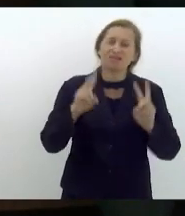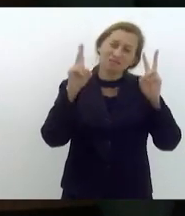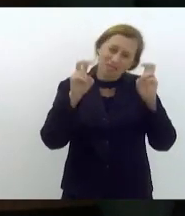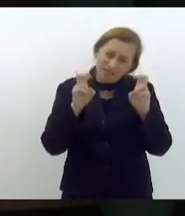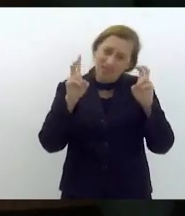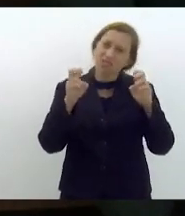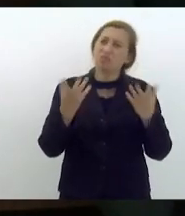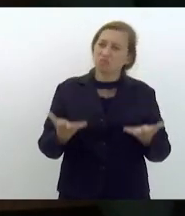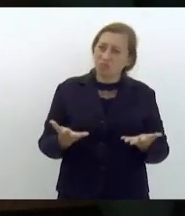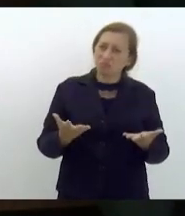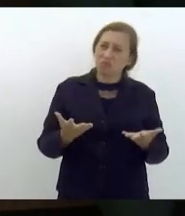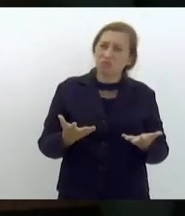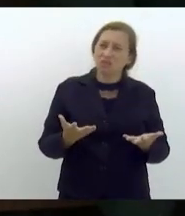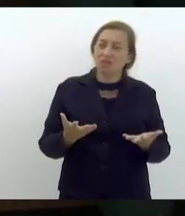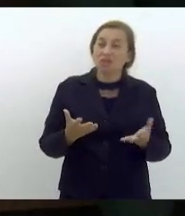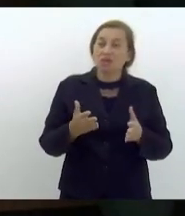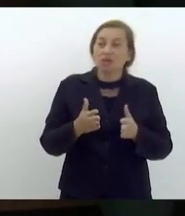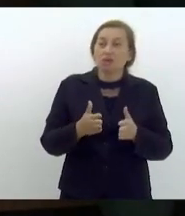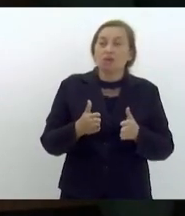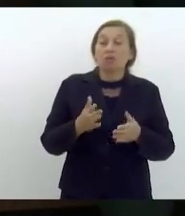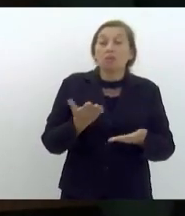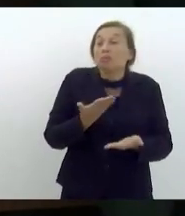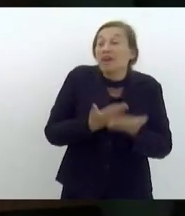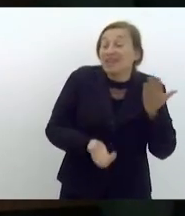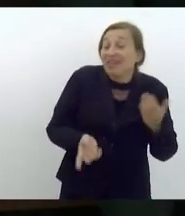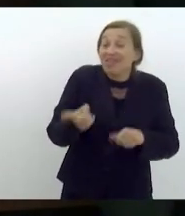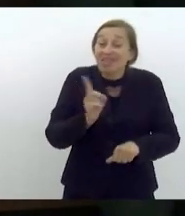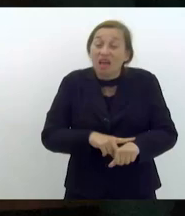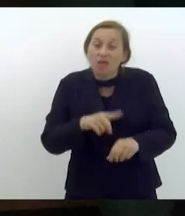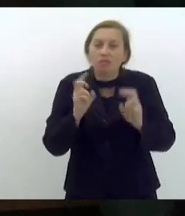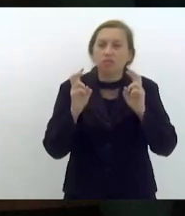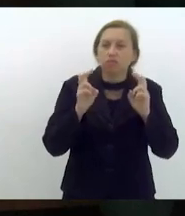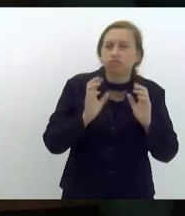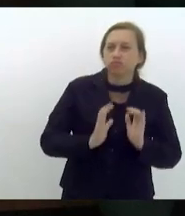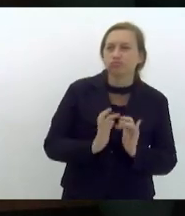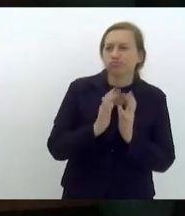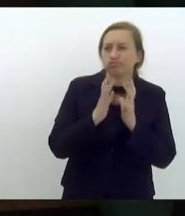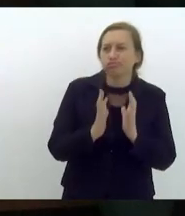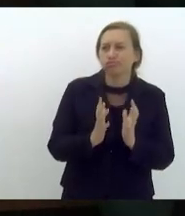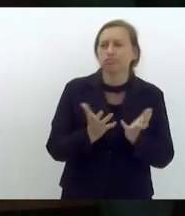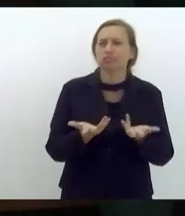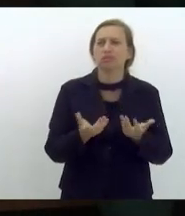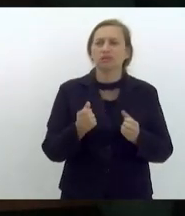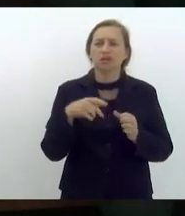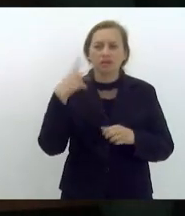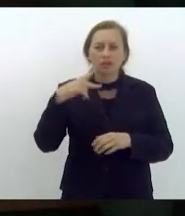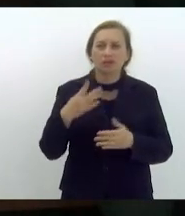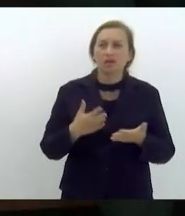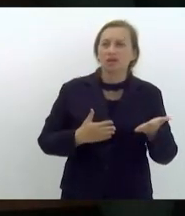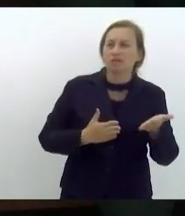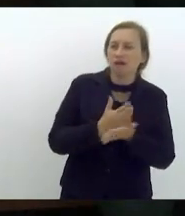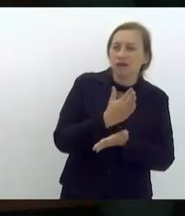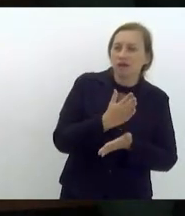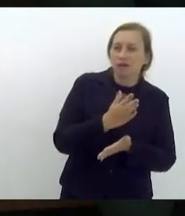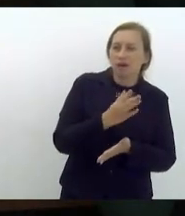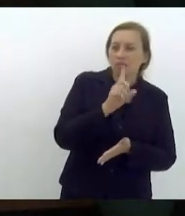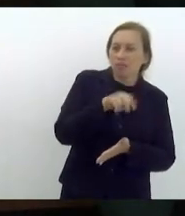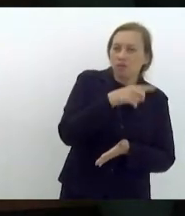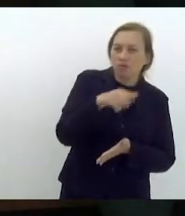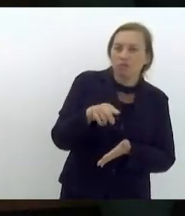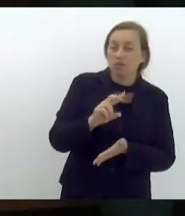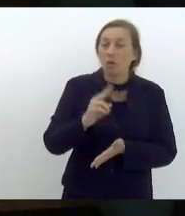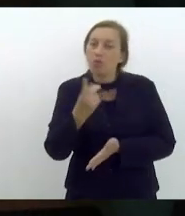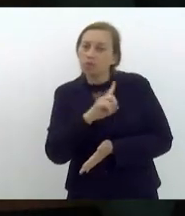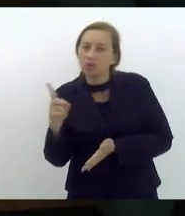né de tomar esse tempo todo de briga no Parlamento para definir se vai aprovar a proibição ou